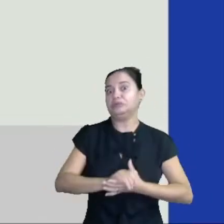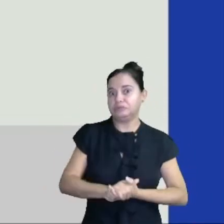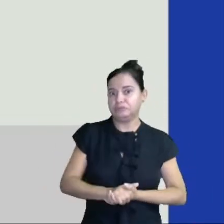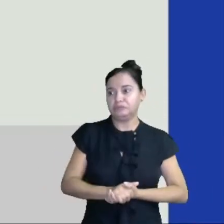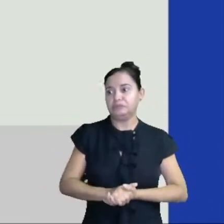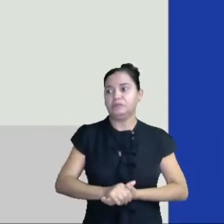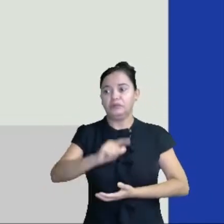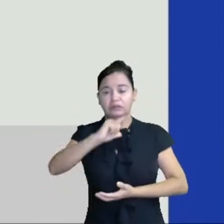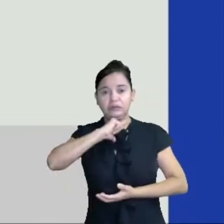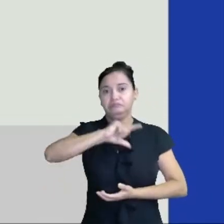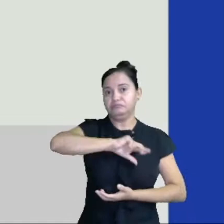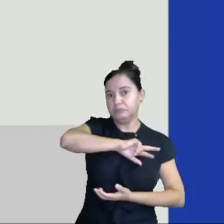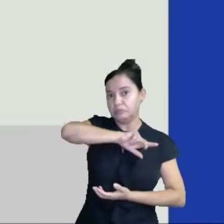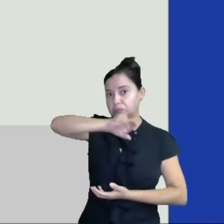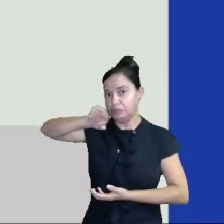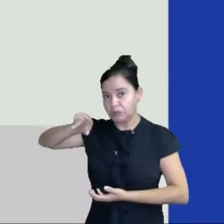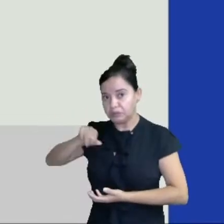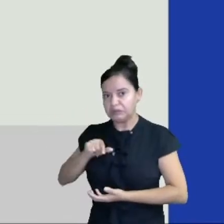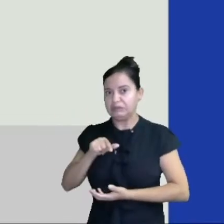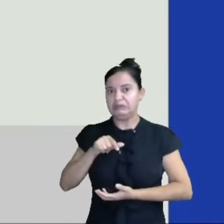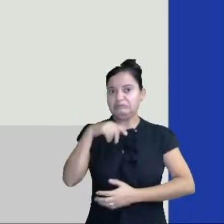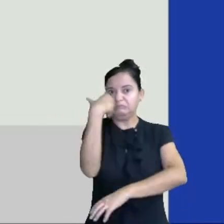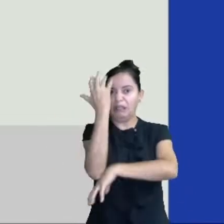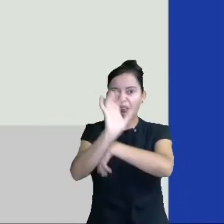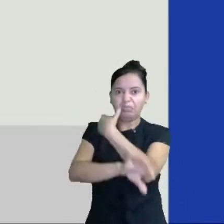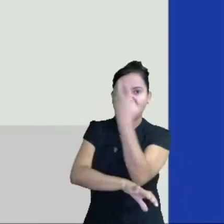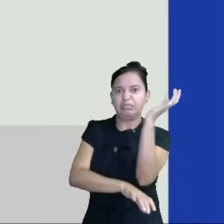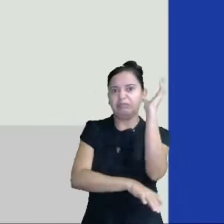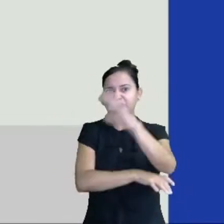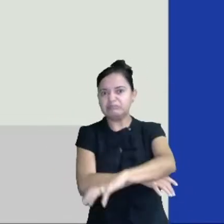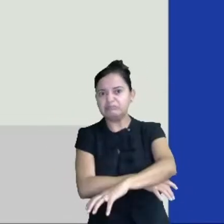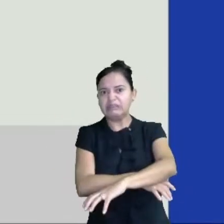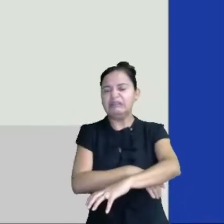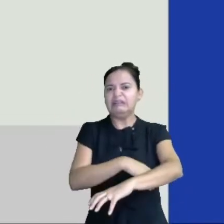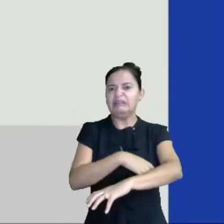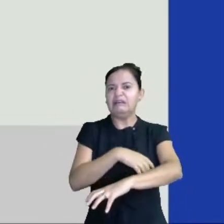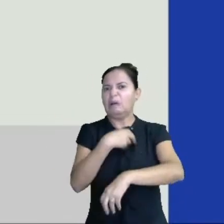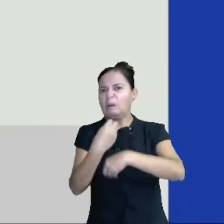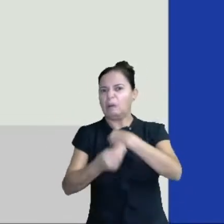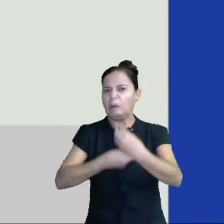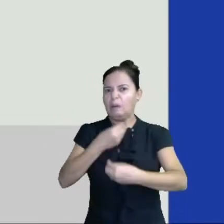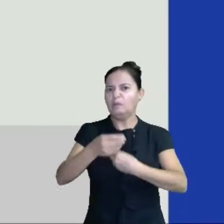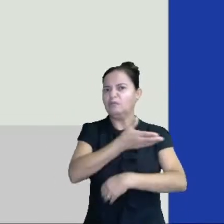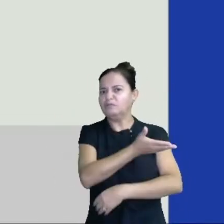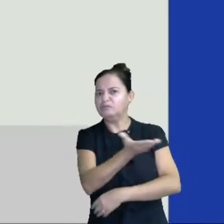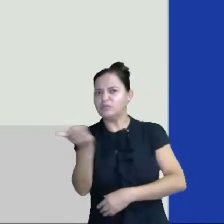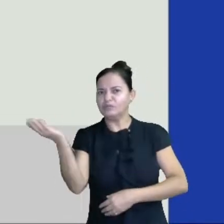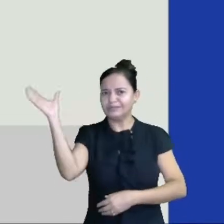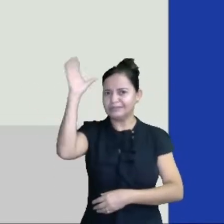queima dos combustíveis fósseis, desmatamento, queimadas e etc.